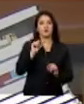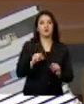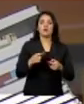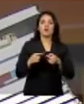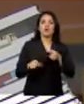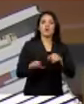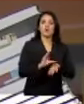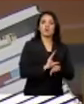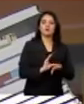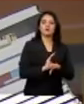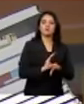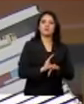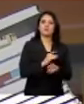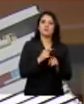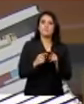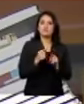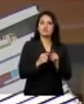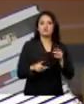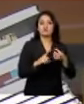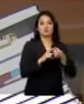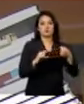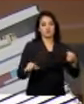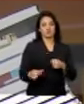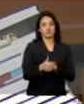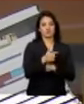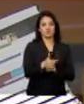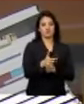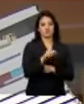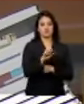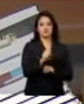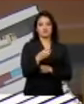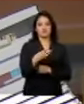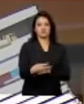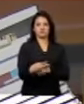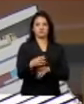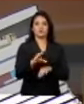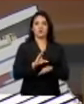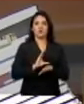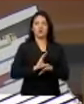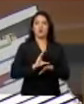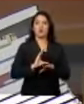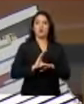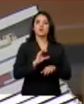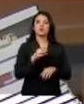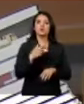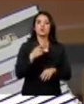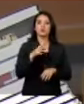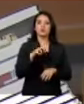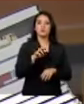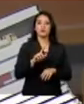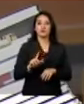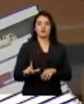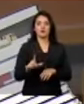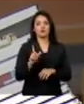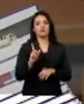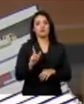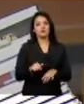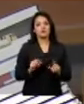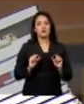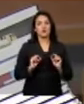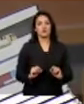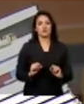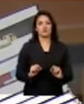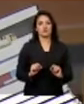inconstitucionalidade parcial do artigo 283 do Código de Processo Penal, no que vedada a